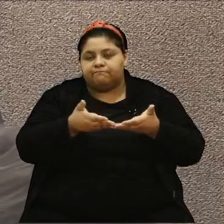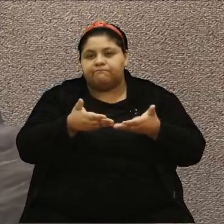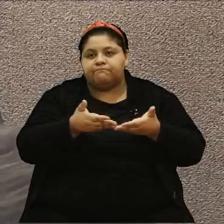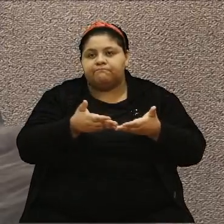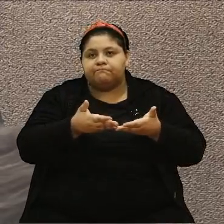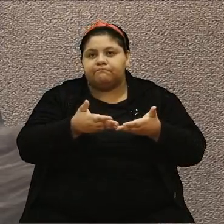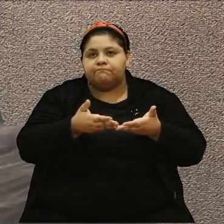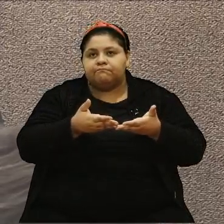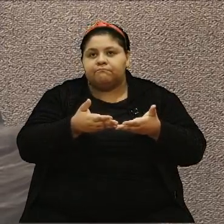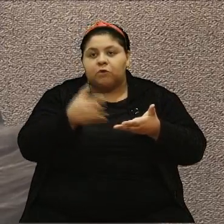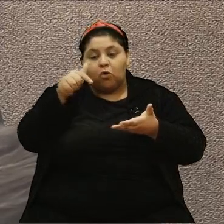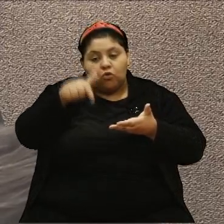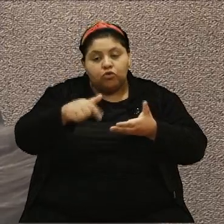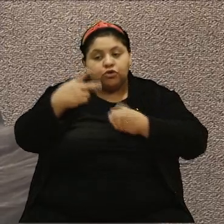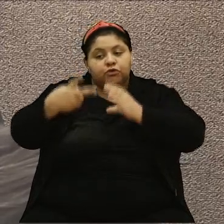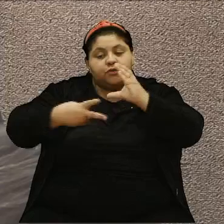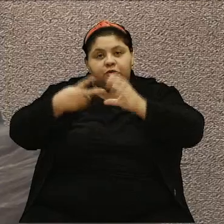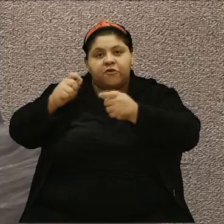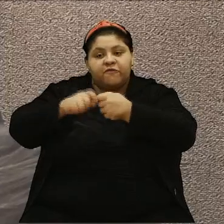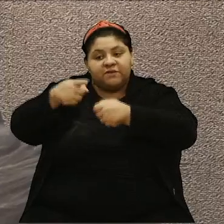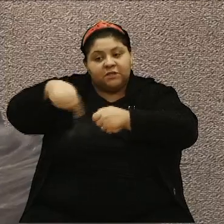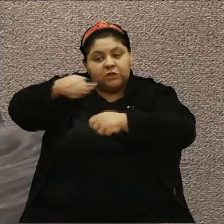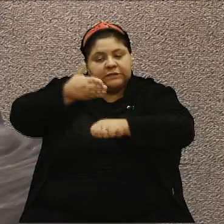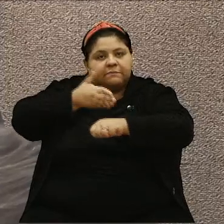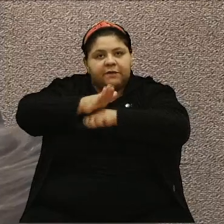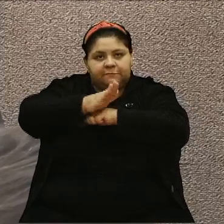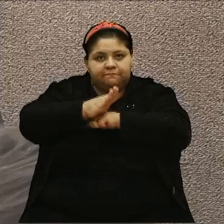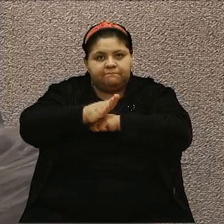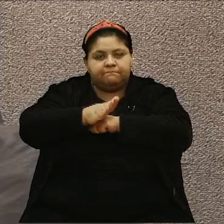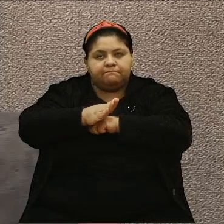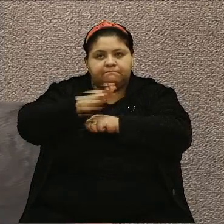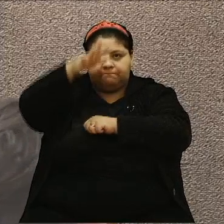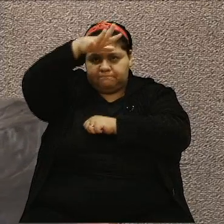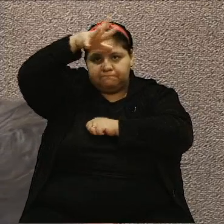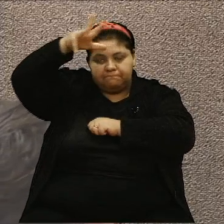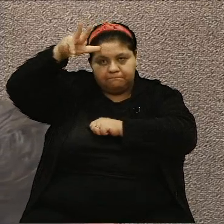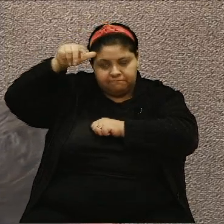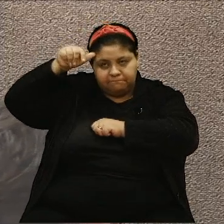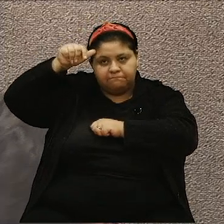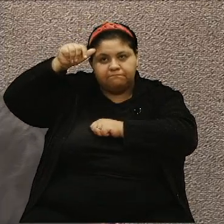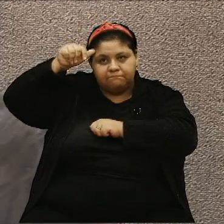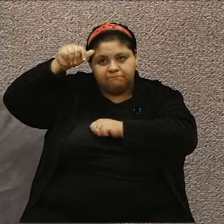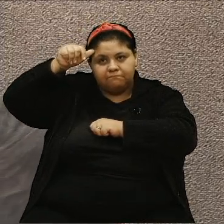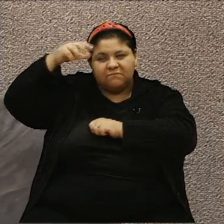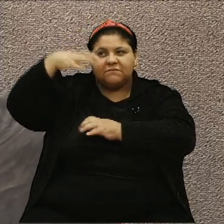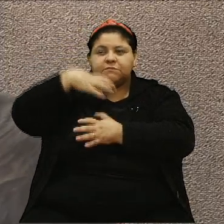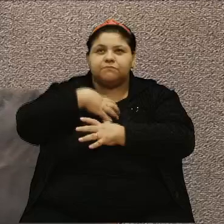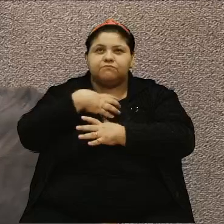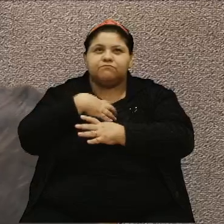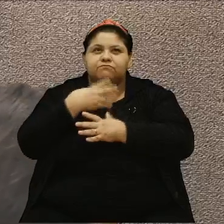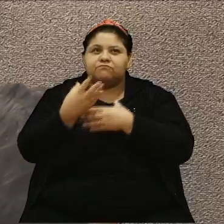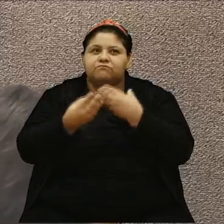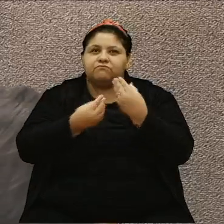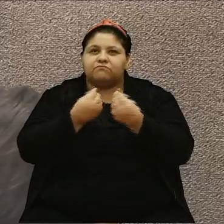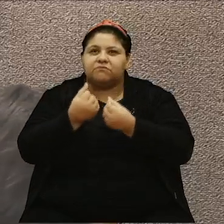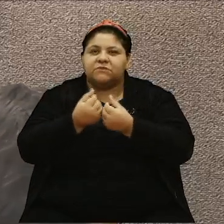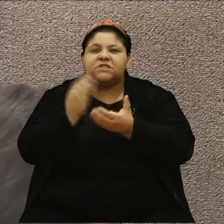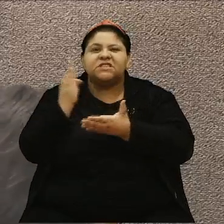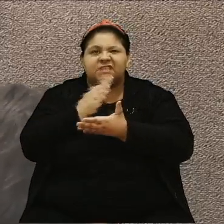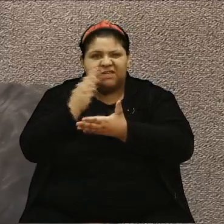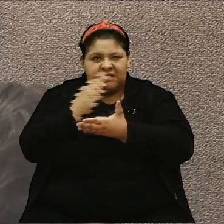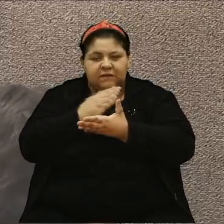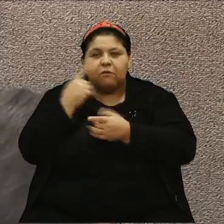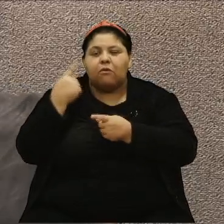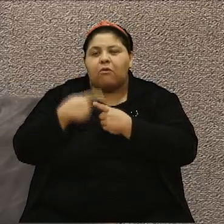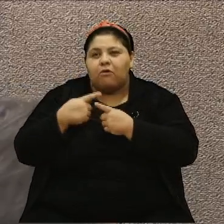como Câmara de Vereadores, fazendo a nossa parte. Então, o município, de uma forma de agilização, até